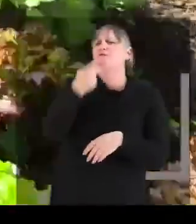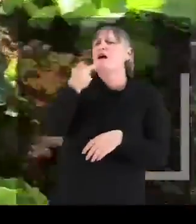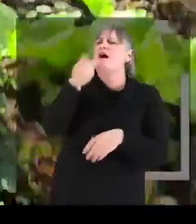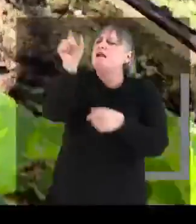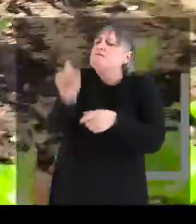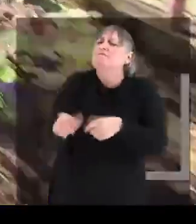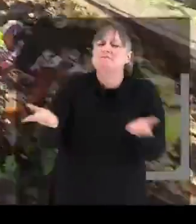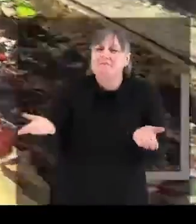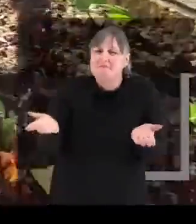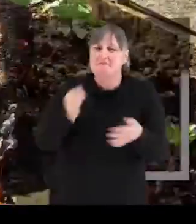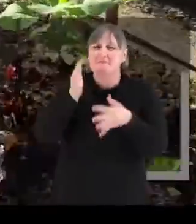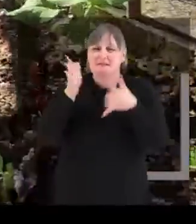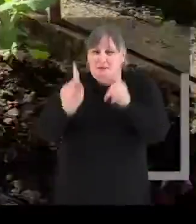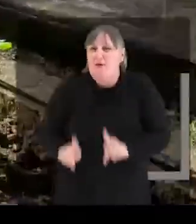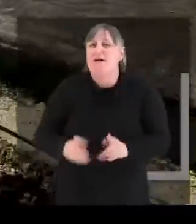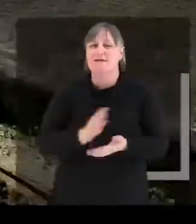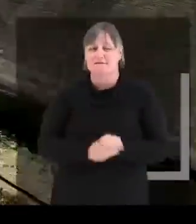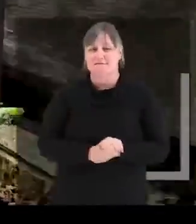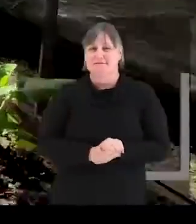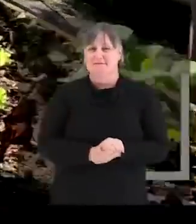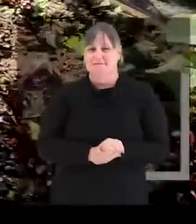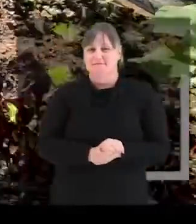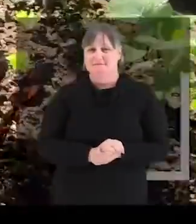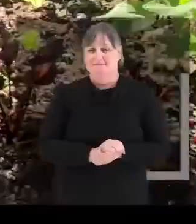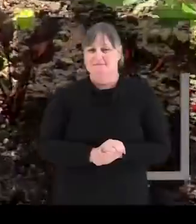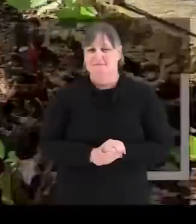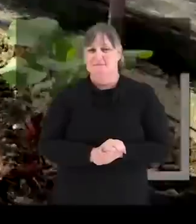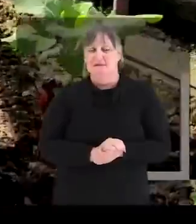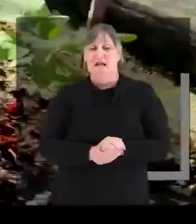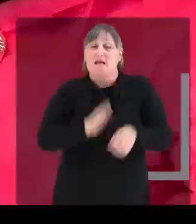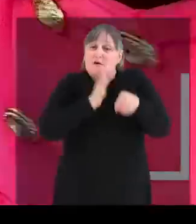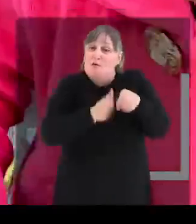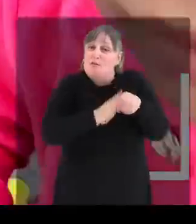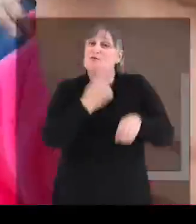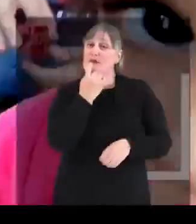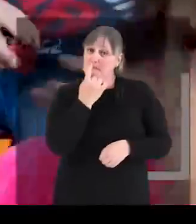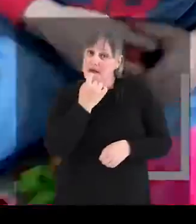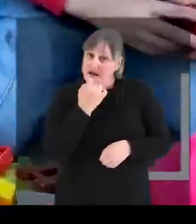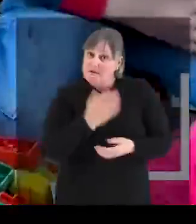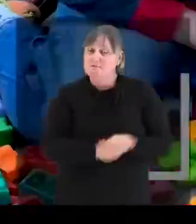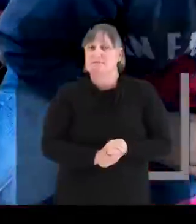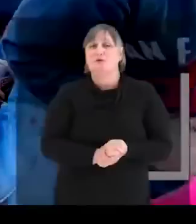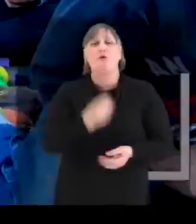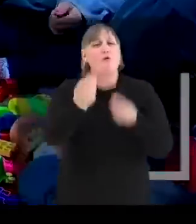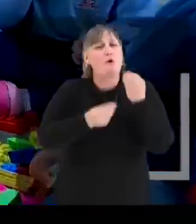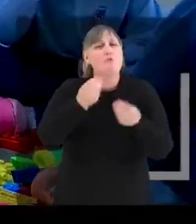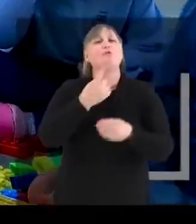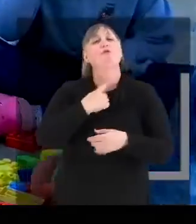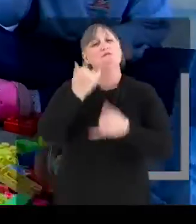aí pro público. Então, galera, esse daqui foi. Esse tomatinho foi meu. Como que você gosta de